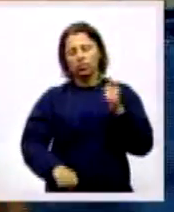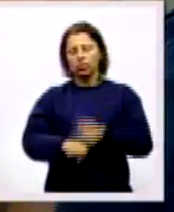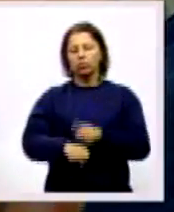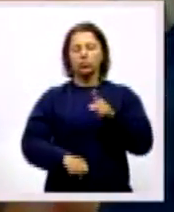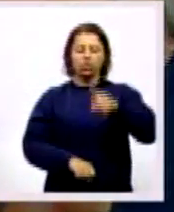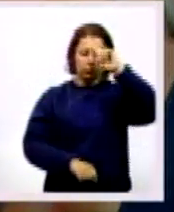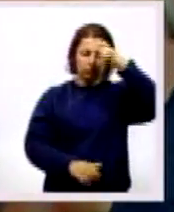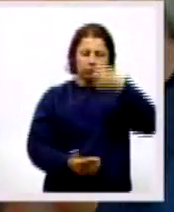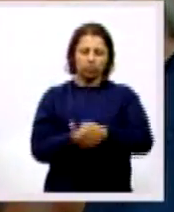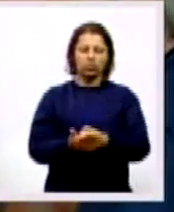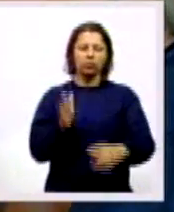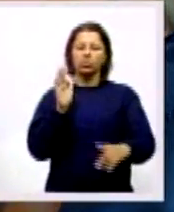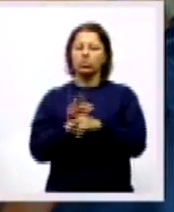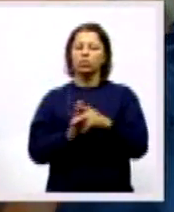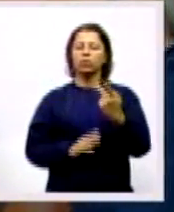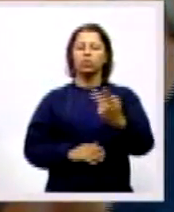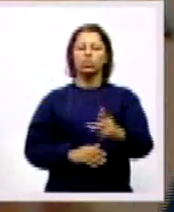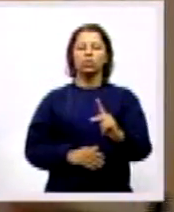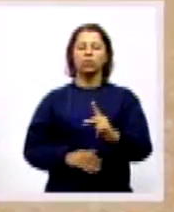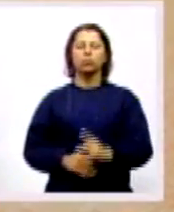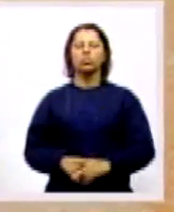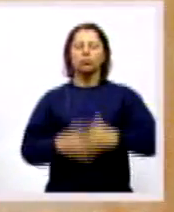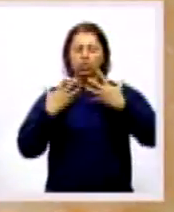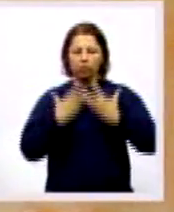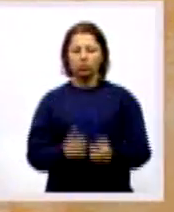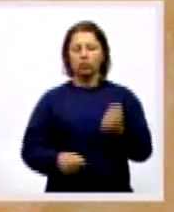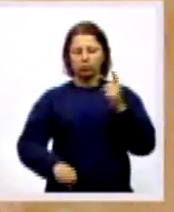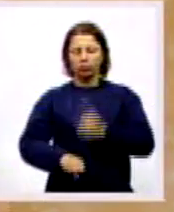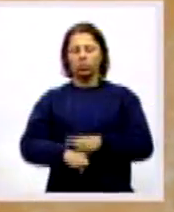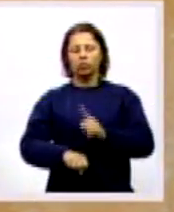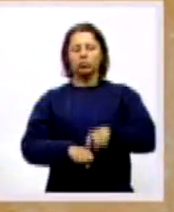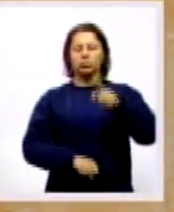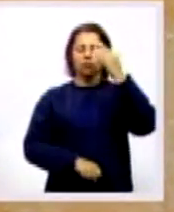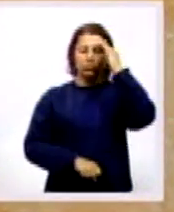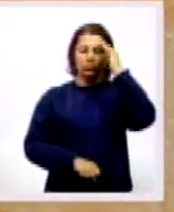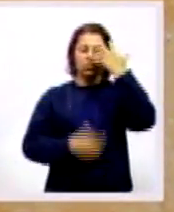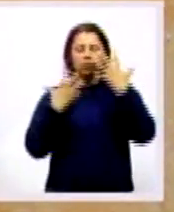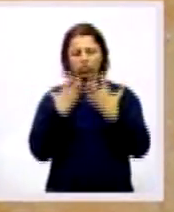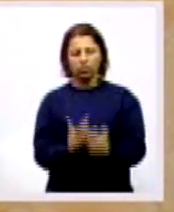A propriedade é sua. Toma posse na hora que você bem entender.